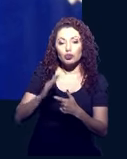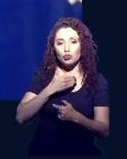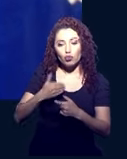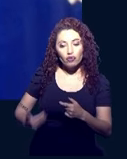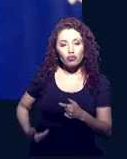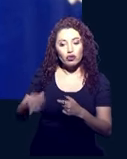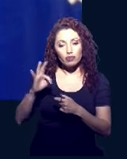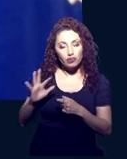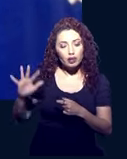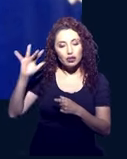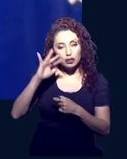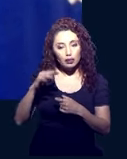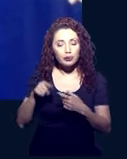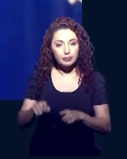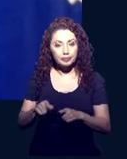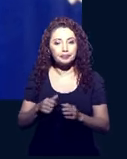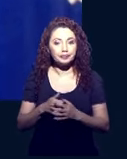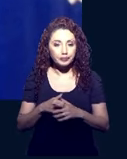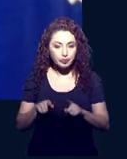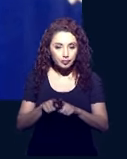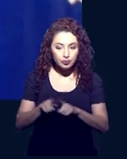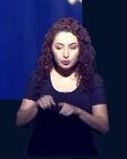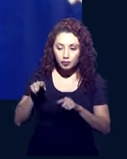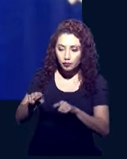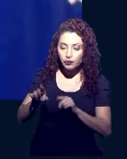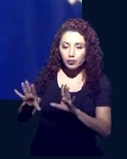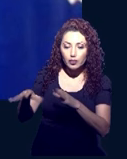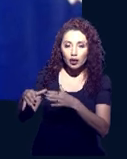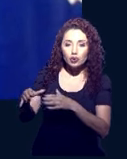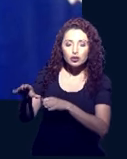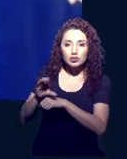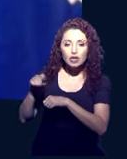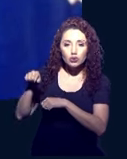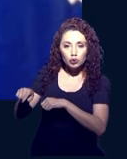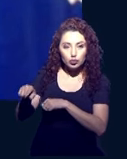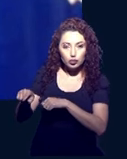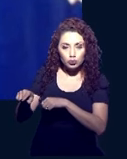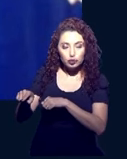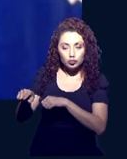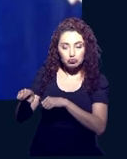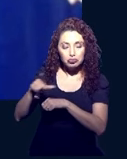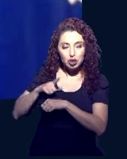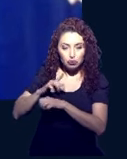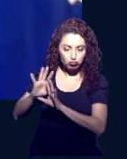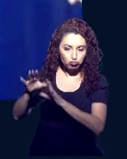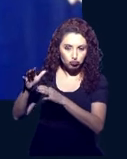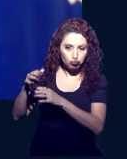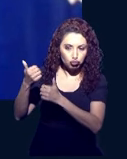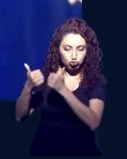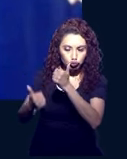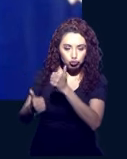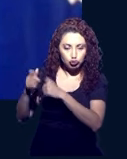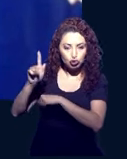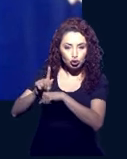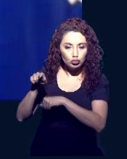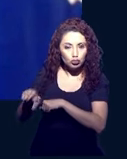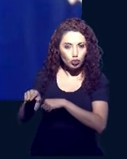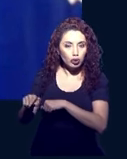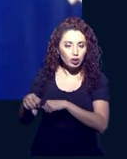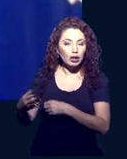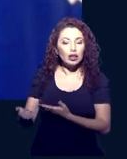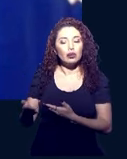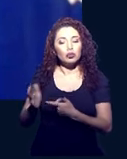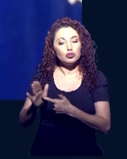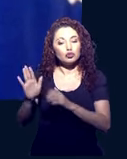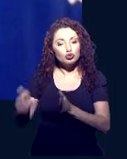Conselho federativo substituído por um comitê gestor e algo que você eh eh tem na sua pergunta que é que